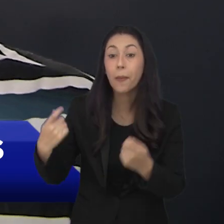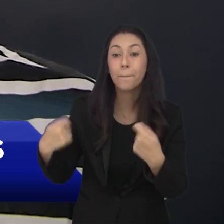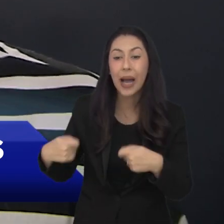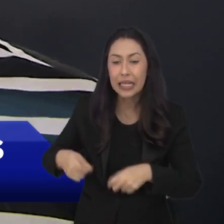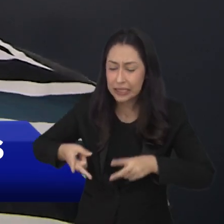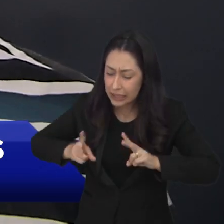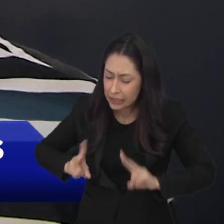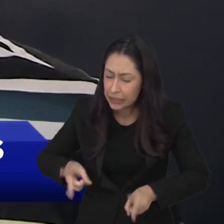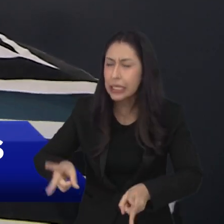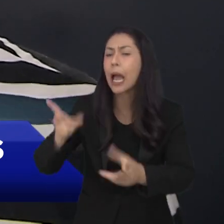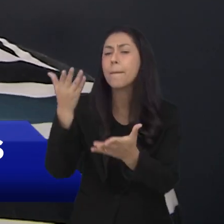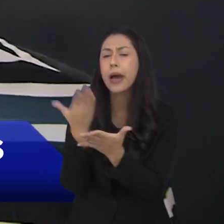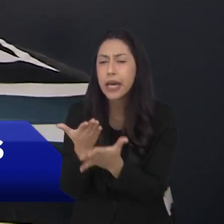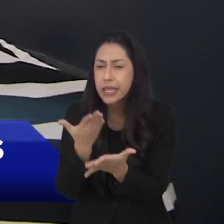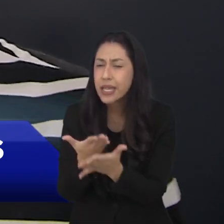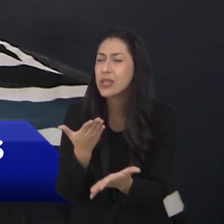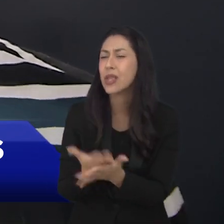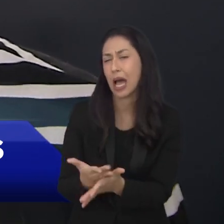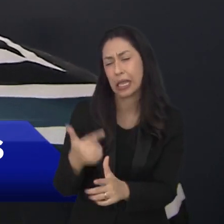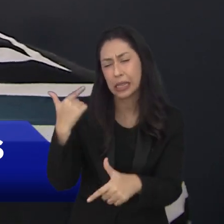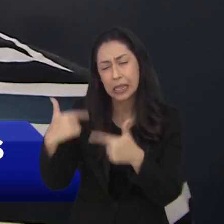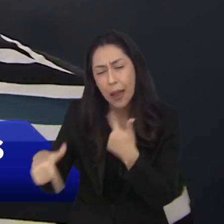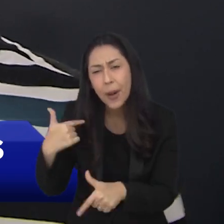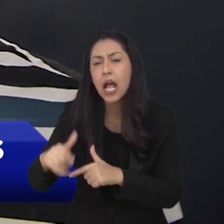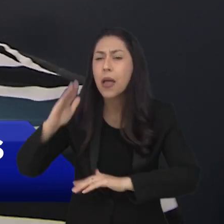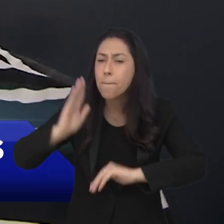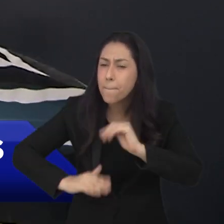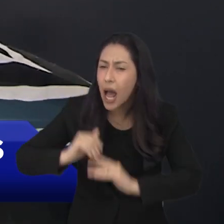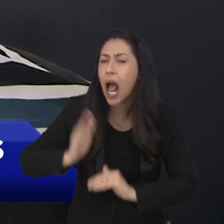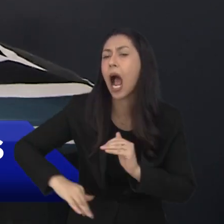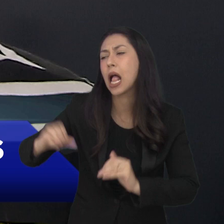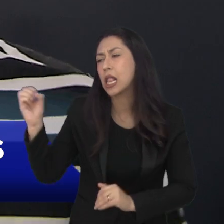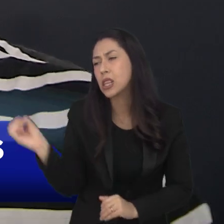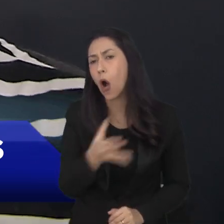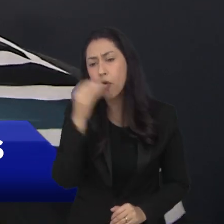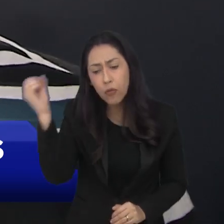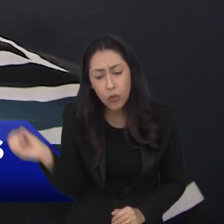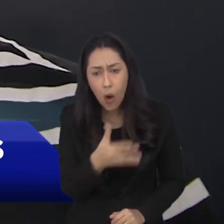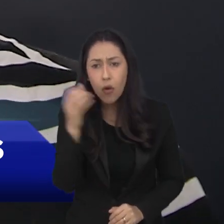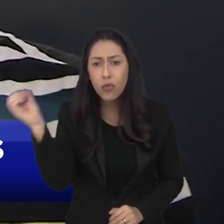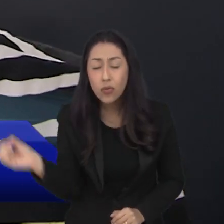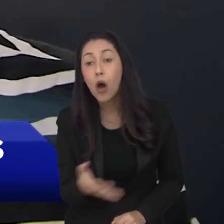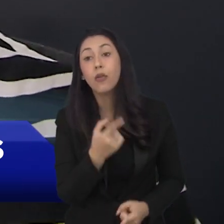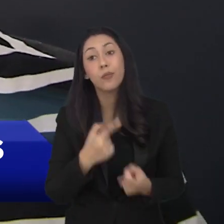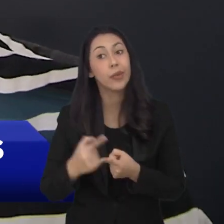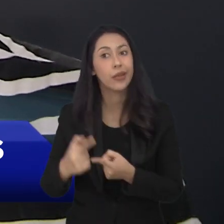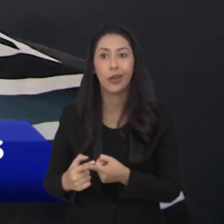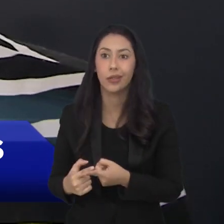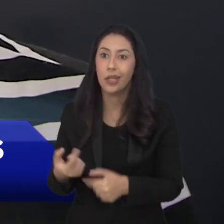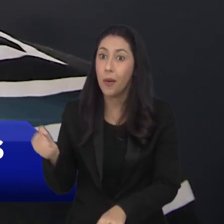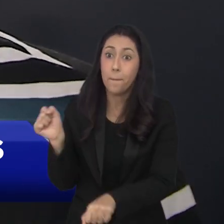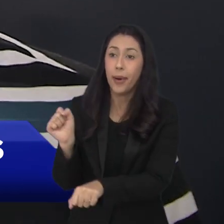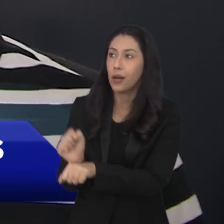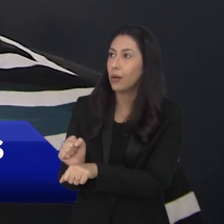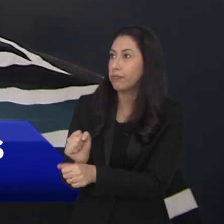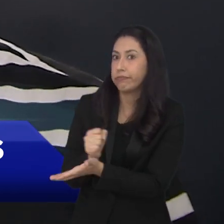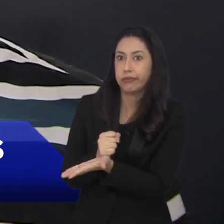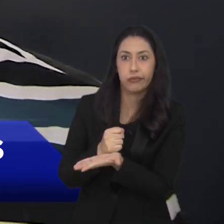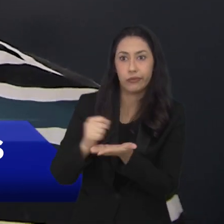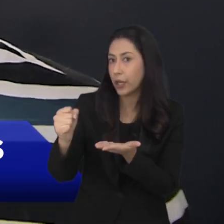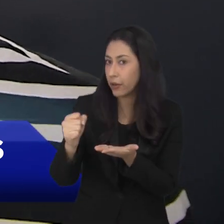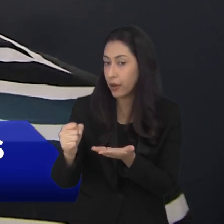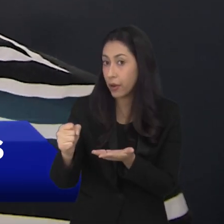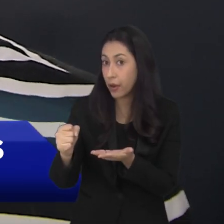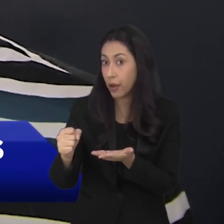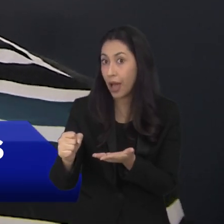elas têm que estar estudando o tempo todo, têm que estar trabalhando dentro disso, têm que estar praticando, têm que estar se renovando, porque senão realmente fica para trás.